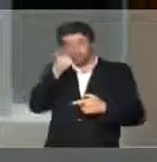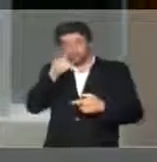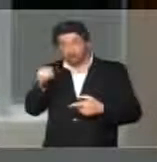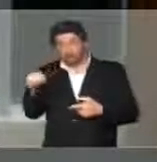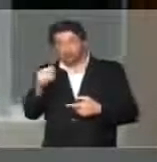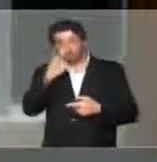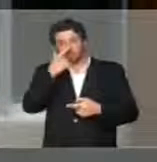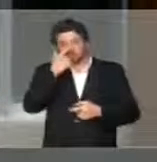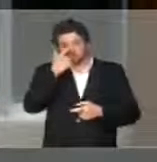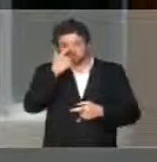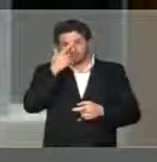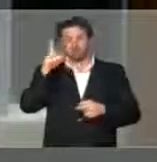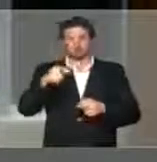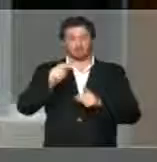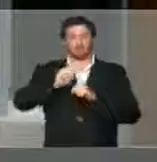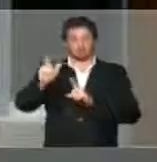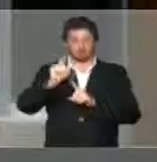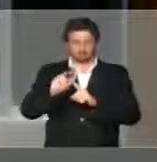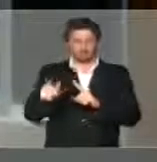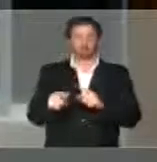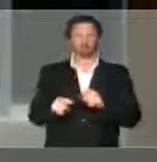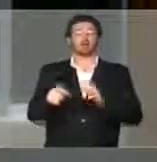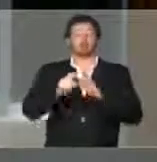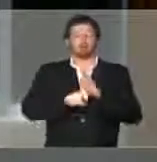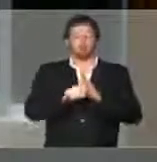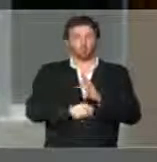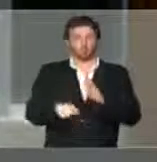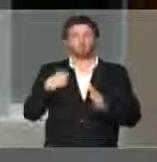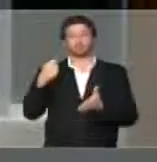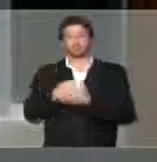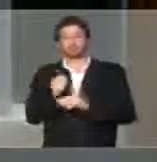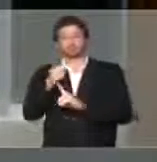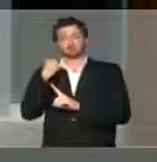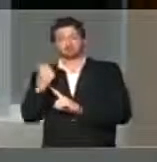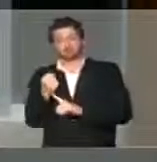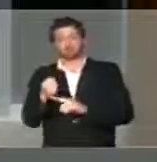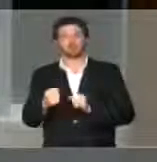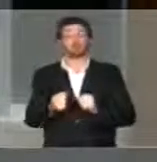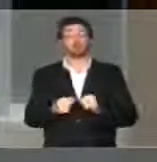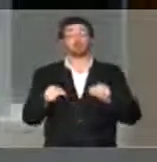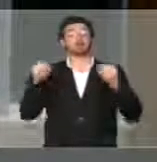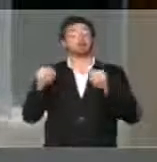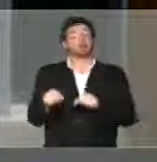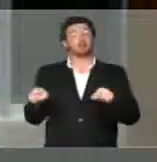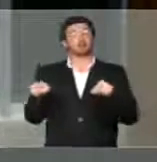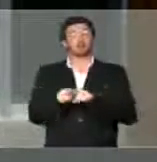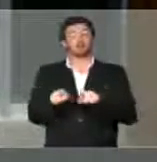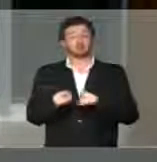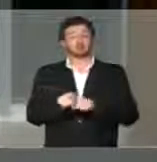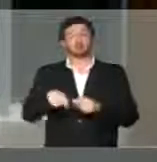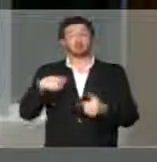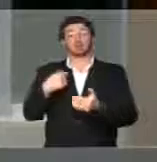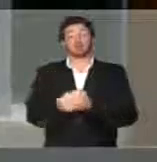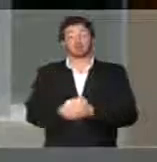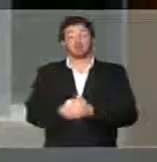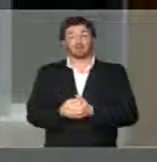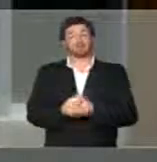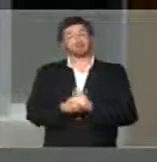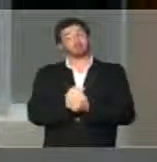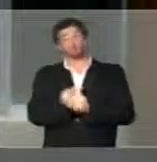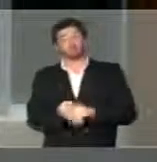elétrica, além de um contribuinte que paga imposto de renda, contribuição social, ele ainda contribui dentro